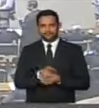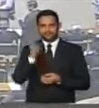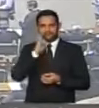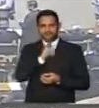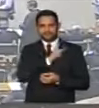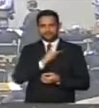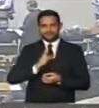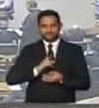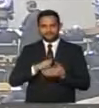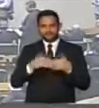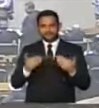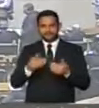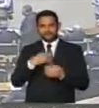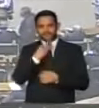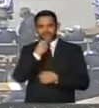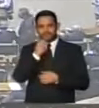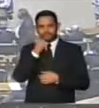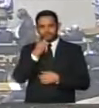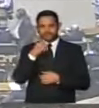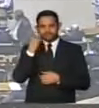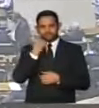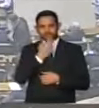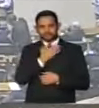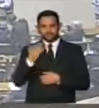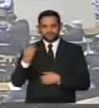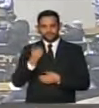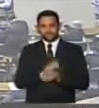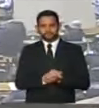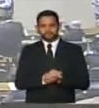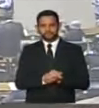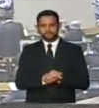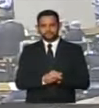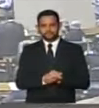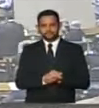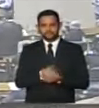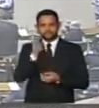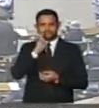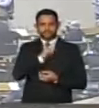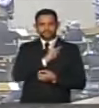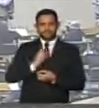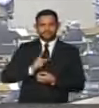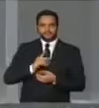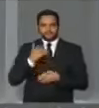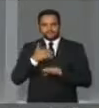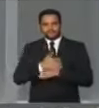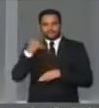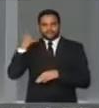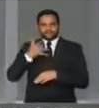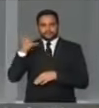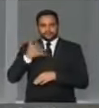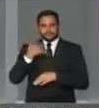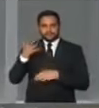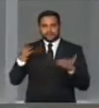Senhor presidente, senhoras e senhores deputados, senhor presidente, ocupa a tribuna